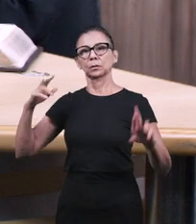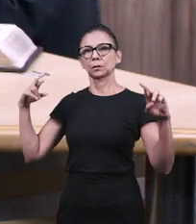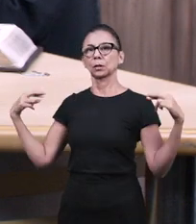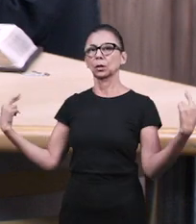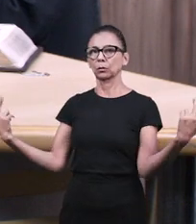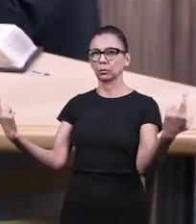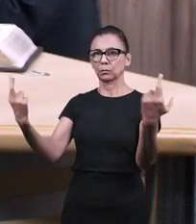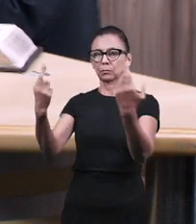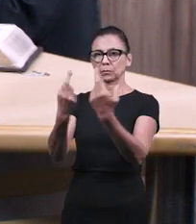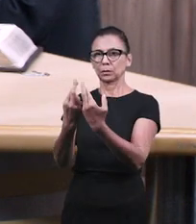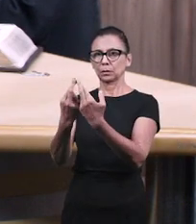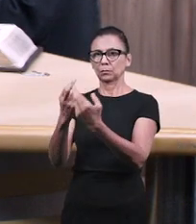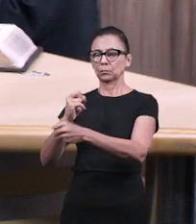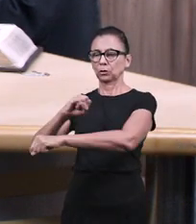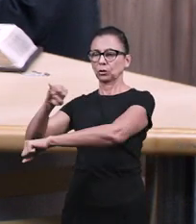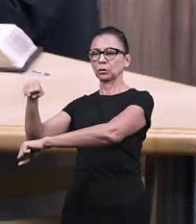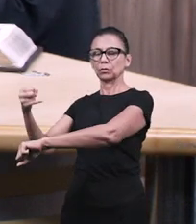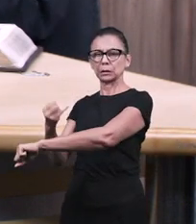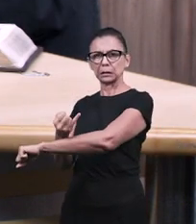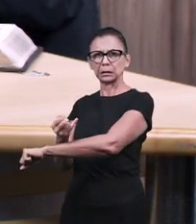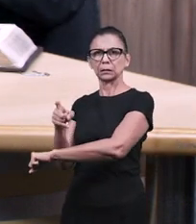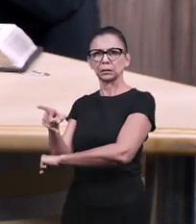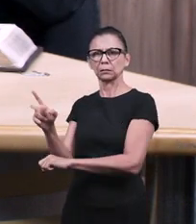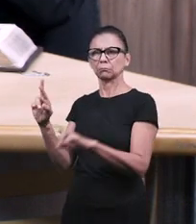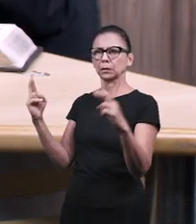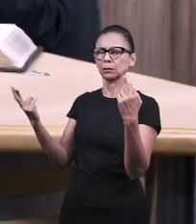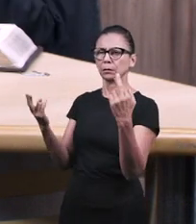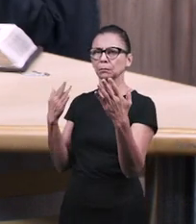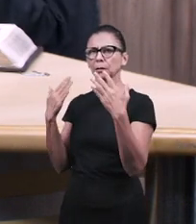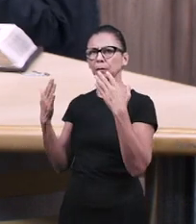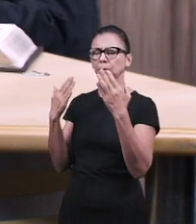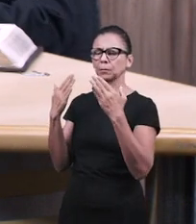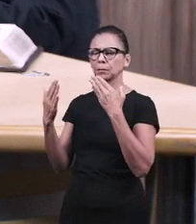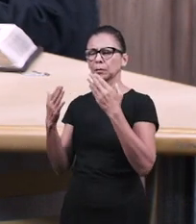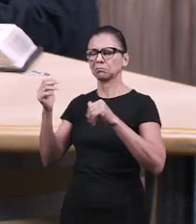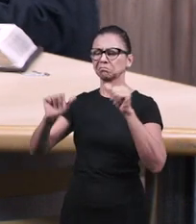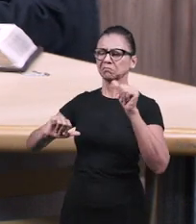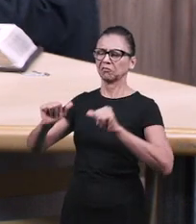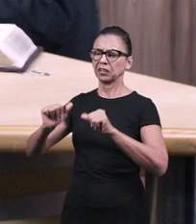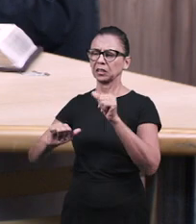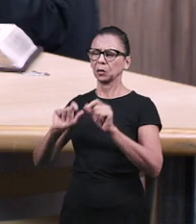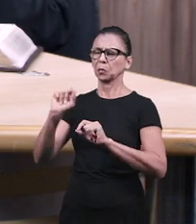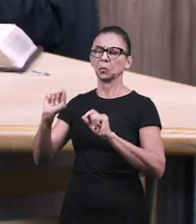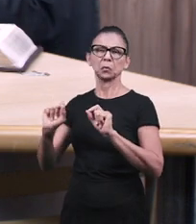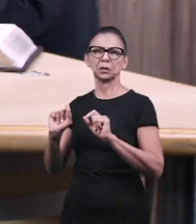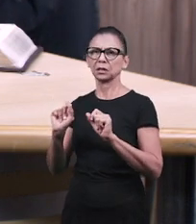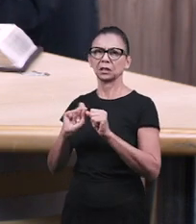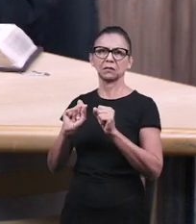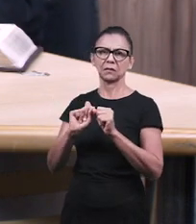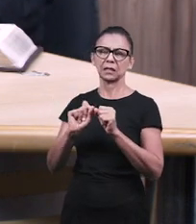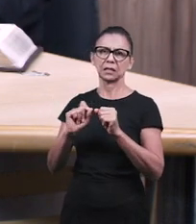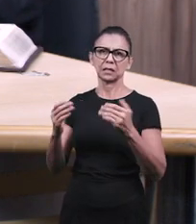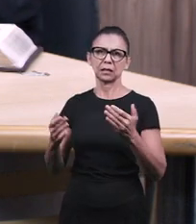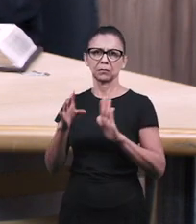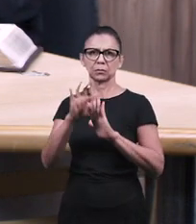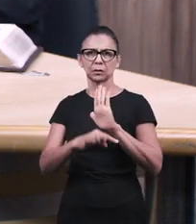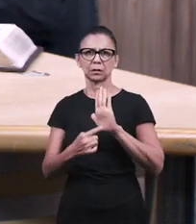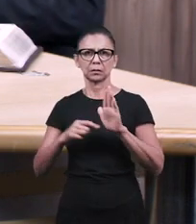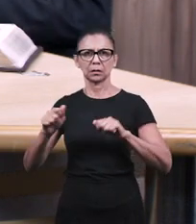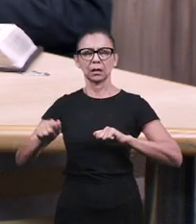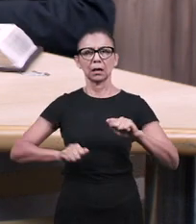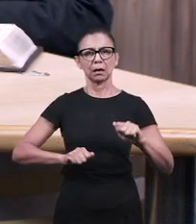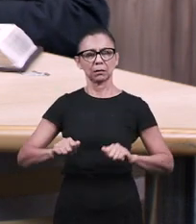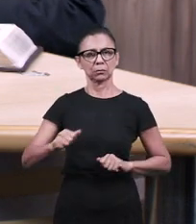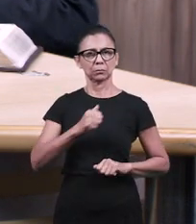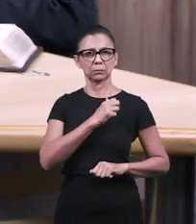no chamado Concílio de Jerusalém para avaliar a situação, que ela toda vai ser esclarecida no texto que eu vou ler, que